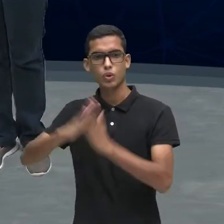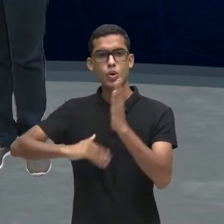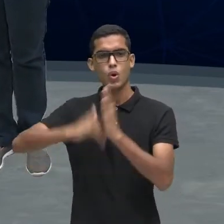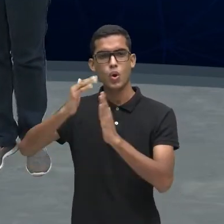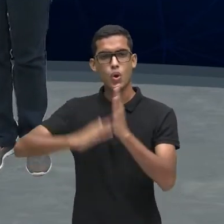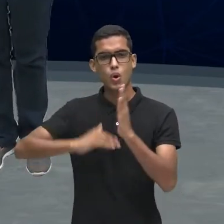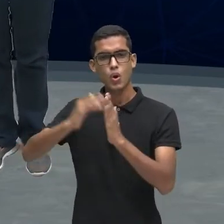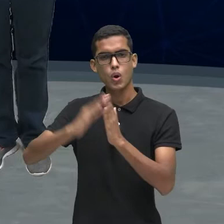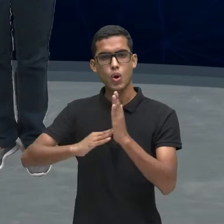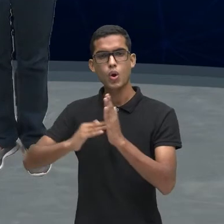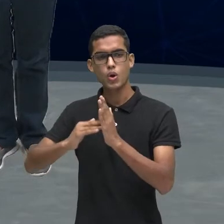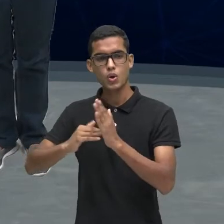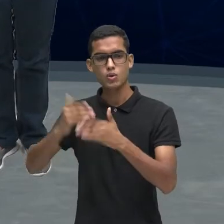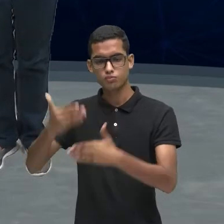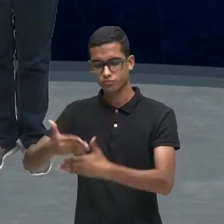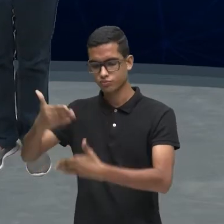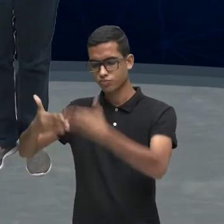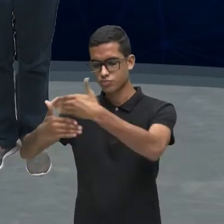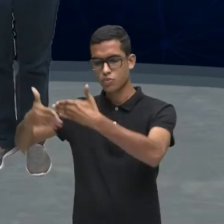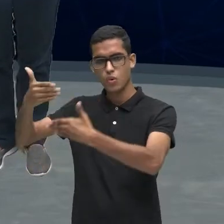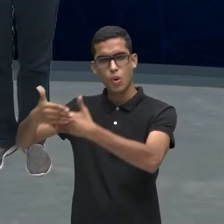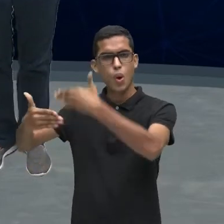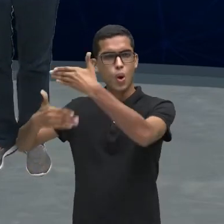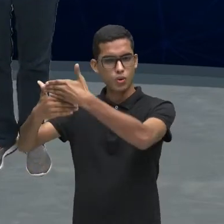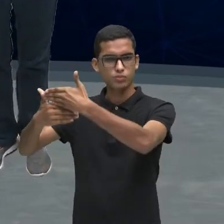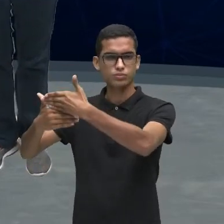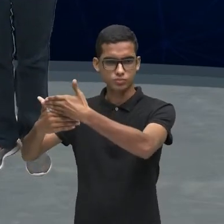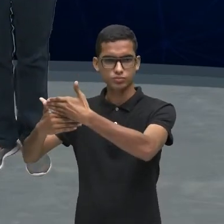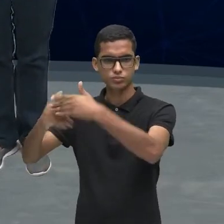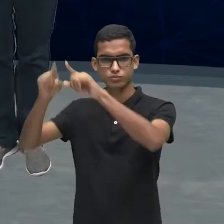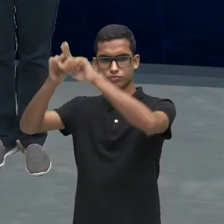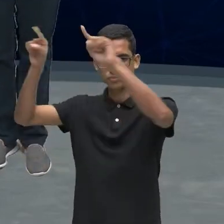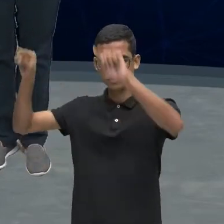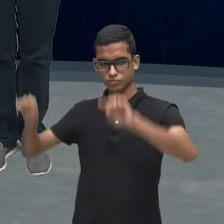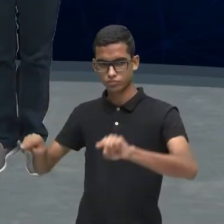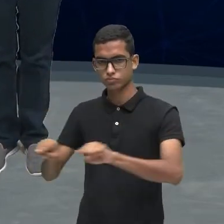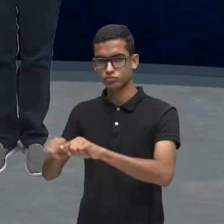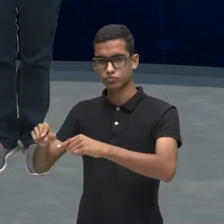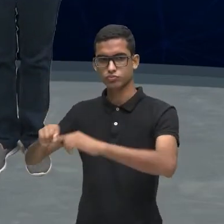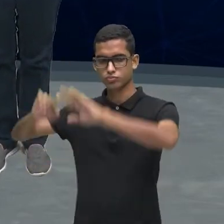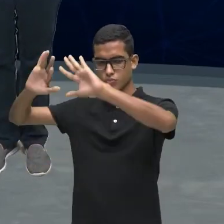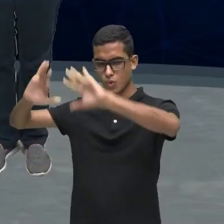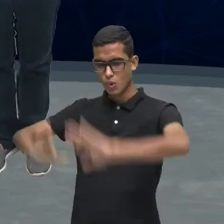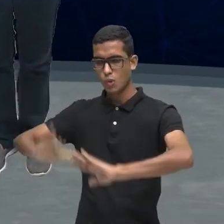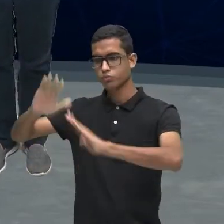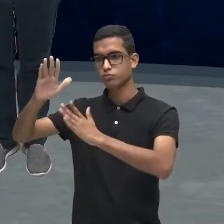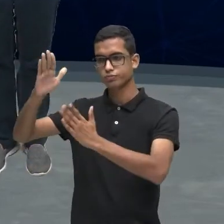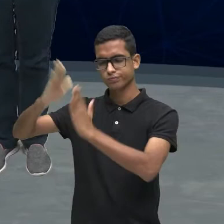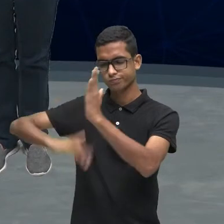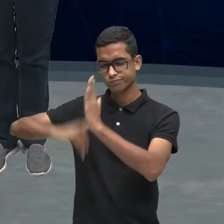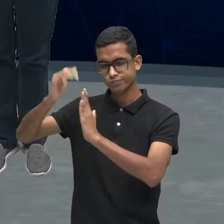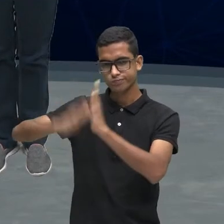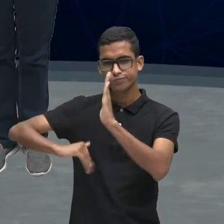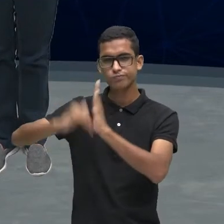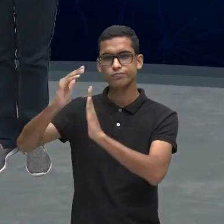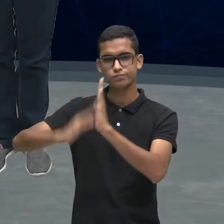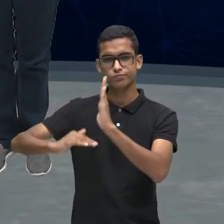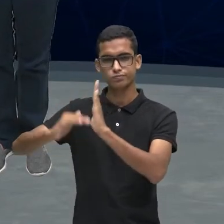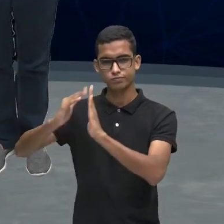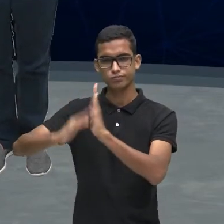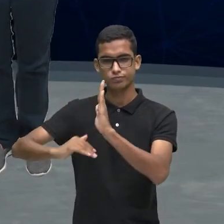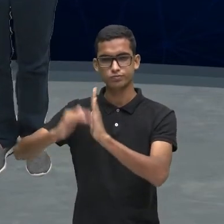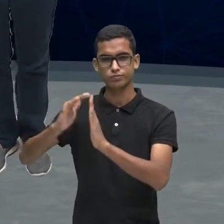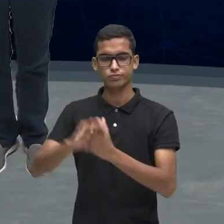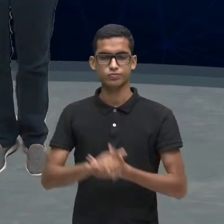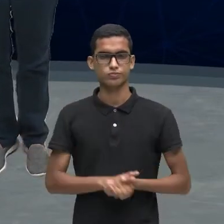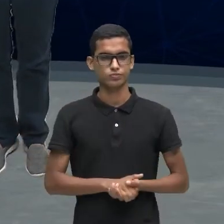numa parede, o suporte dela, então, é uma parede. Então ela foi pintada numa